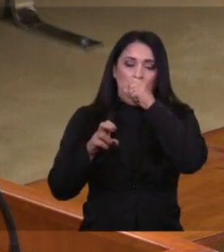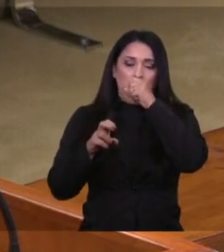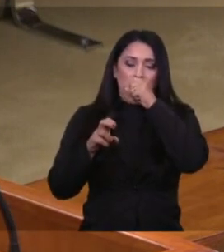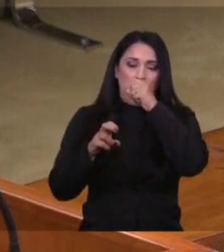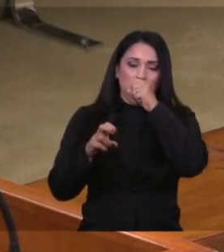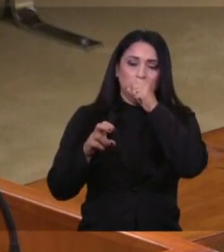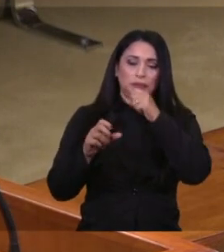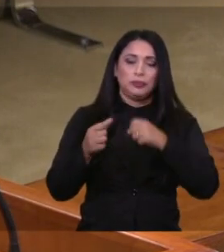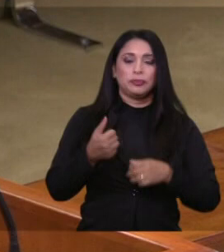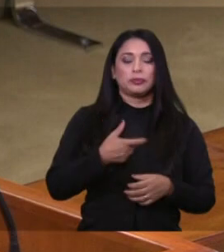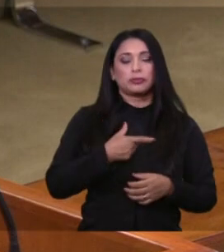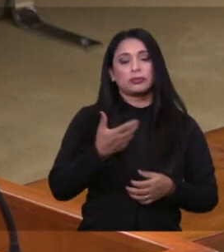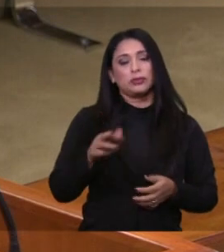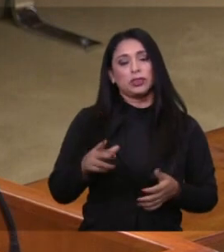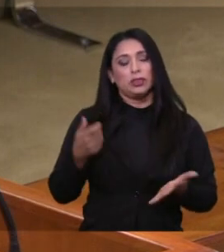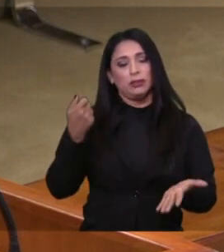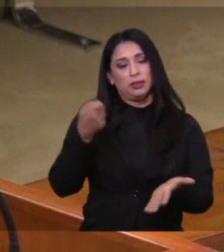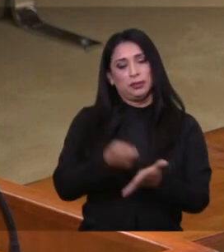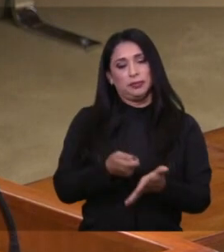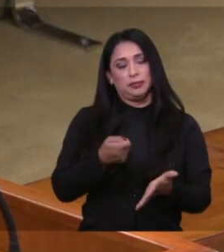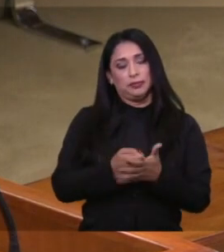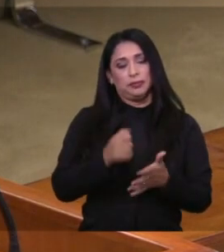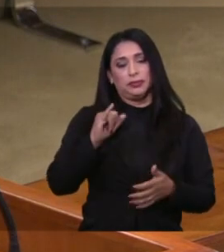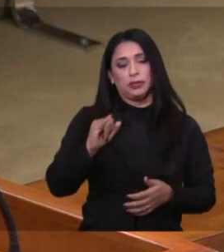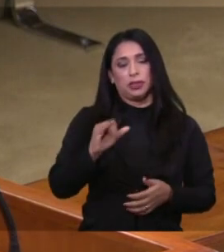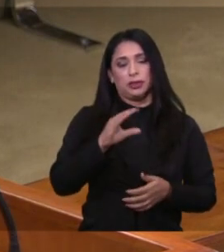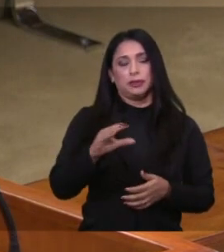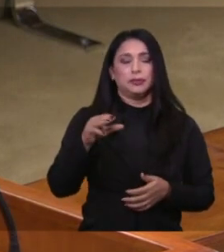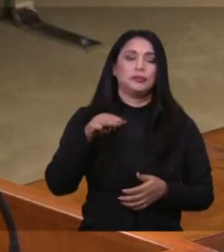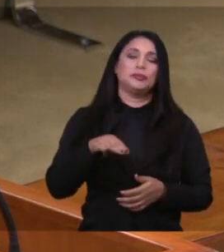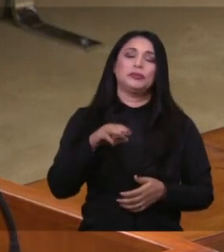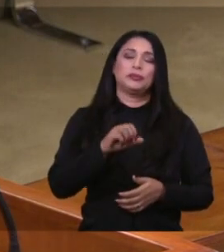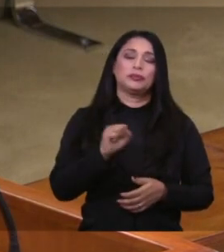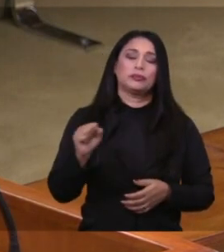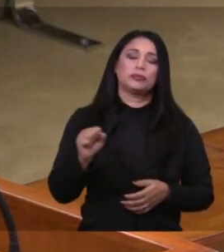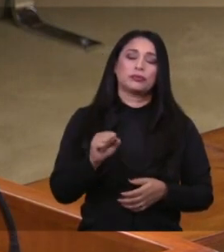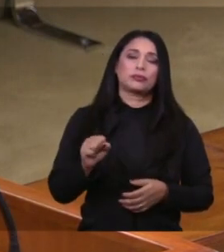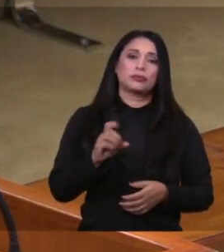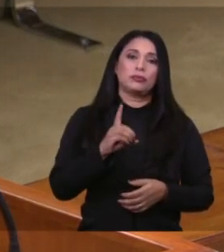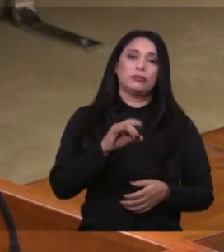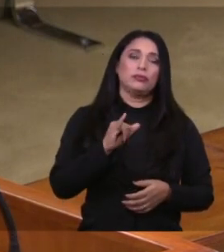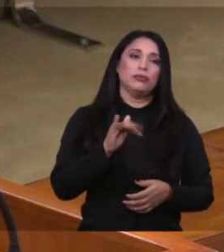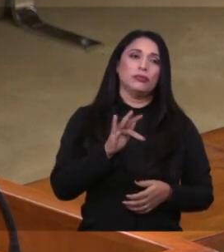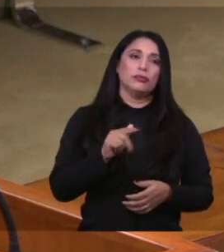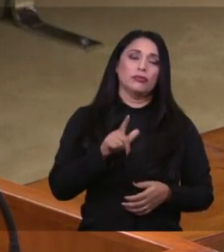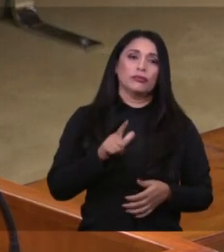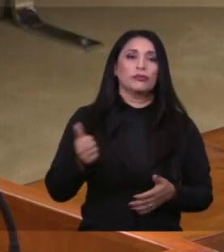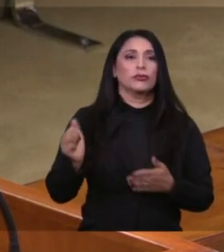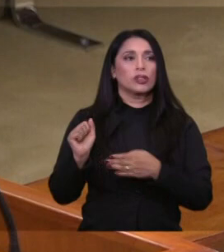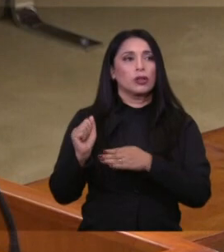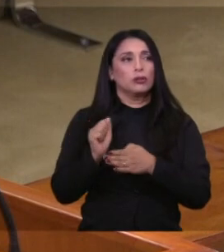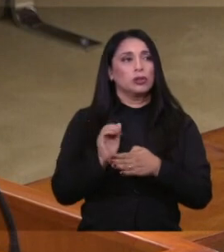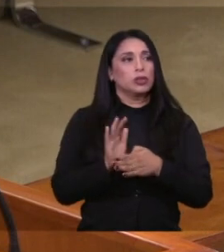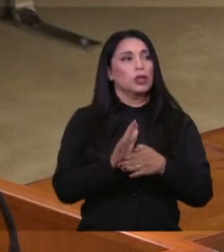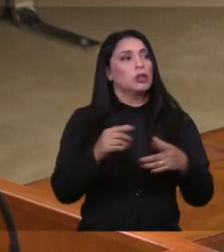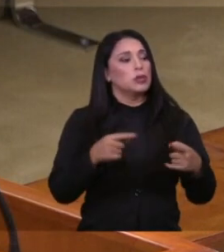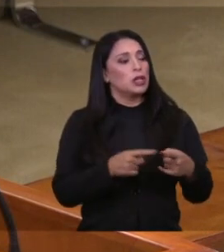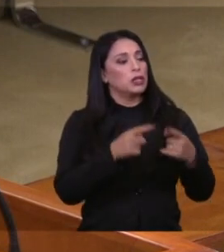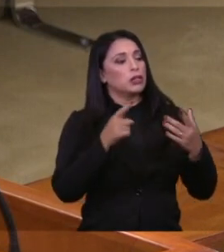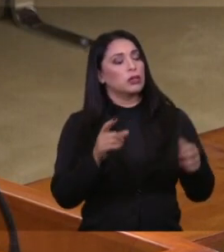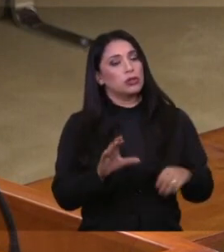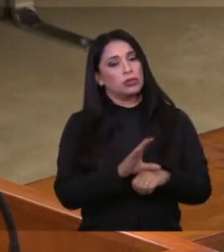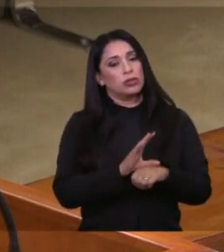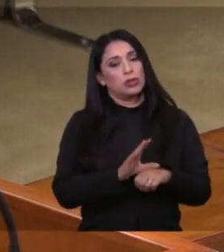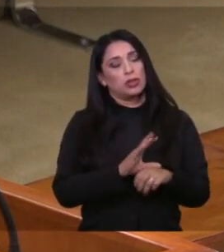que fundamentasse a cobrança do ICMS de FAO. É por isso que, na condição de amicus curiae, nós pedimos que seja declarada a constitucionalidade do